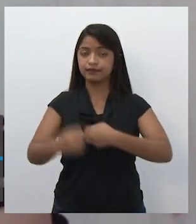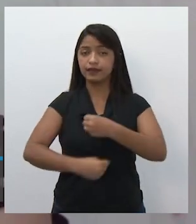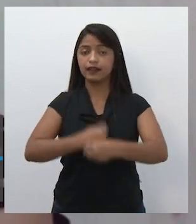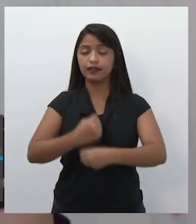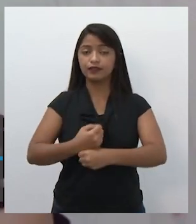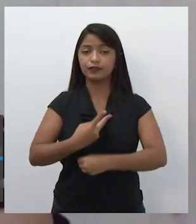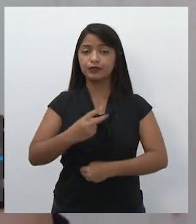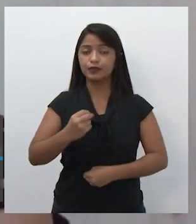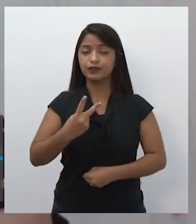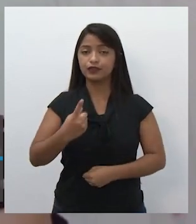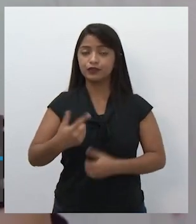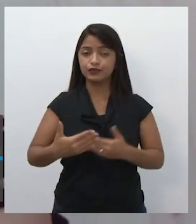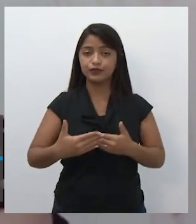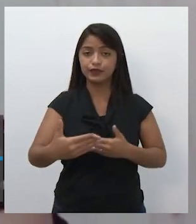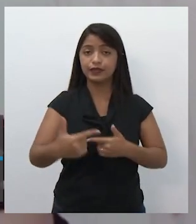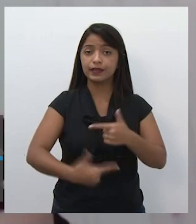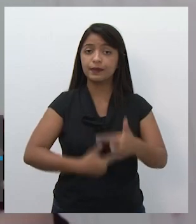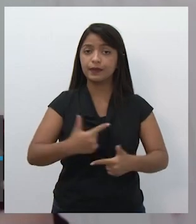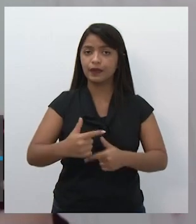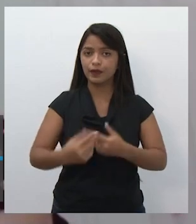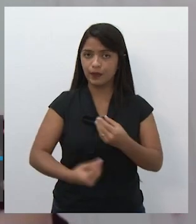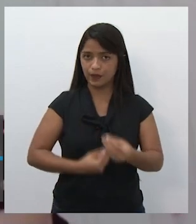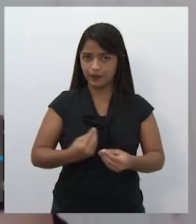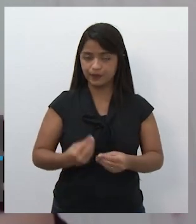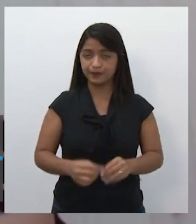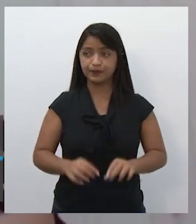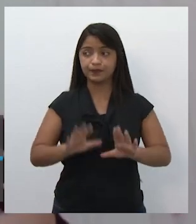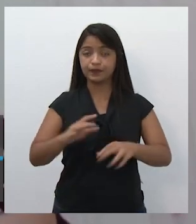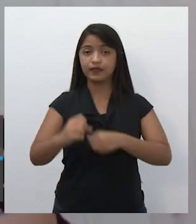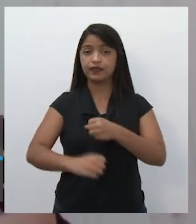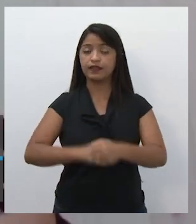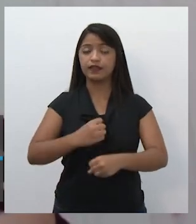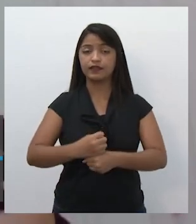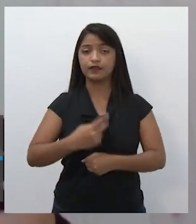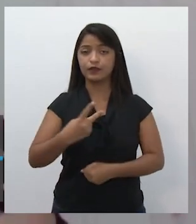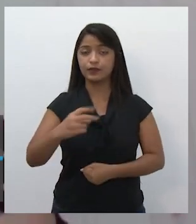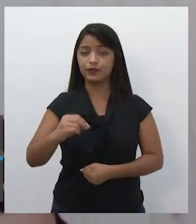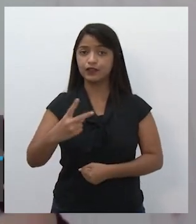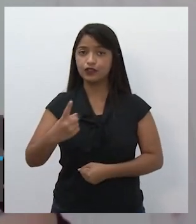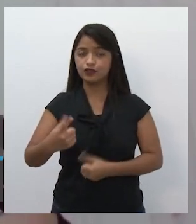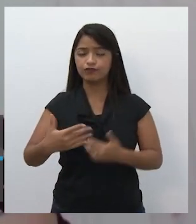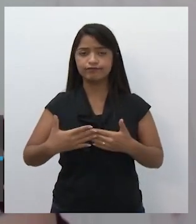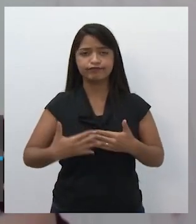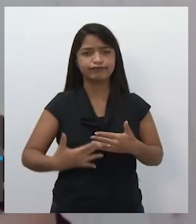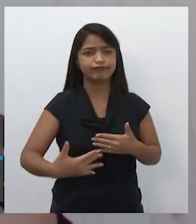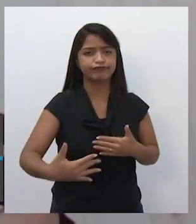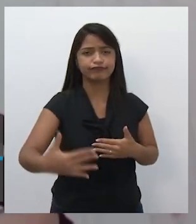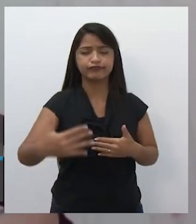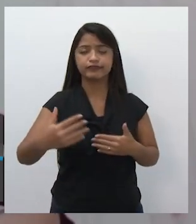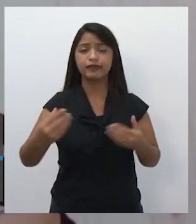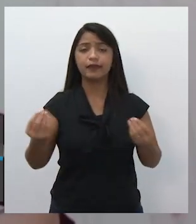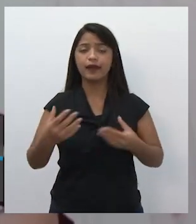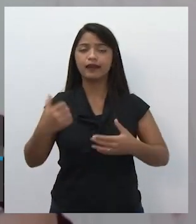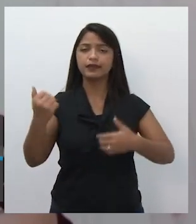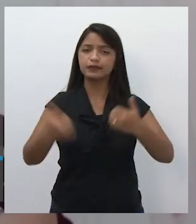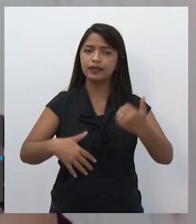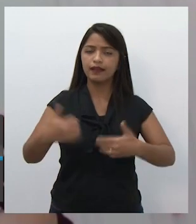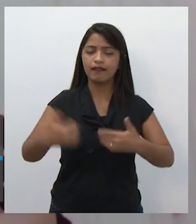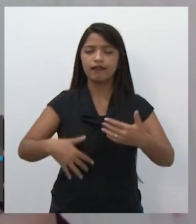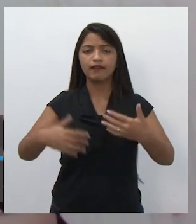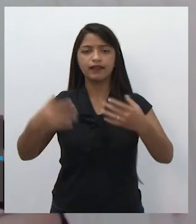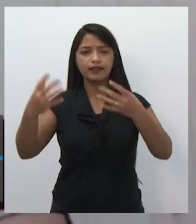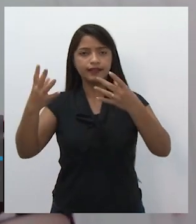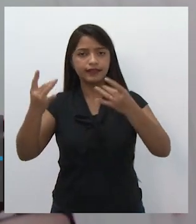ano inteiro de 2021 para as formações, para as explicações detalhadas de todo o